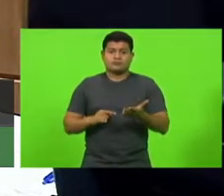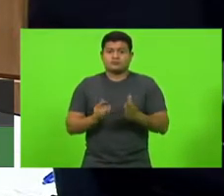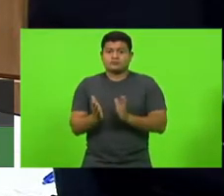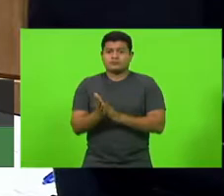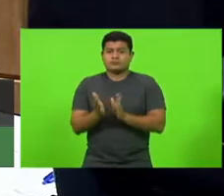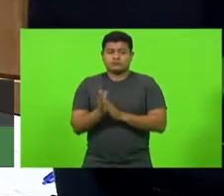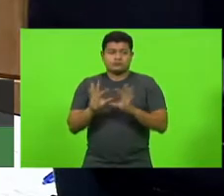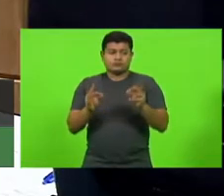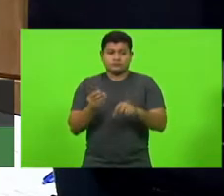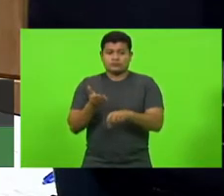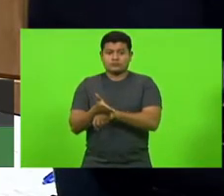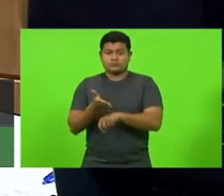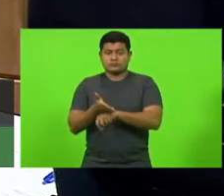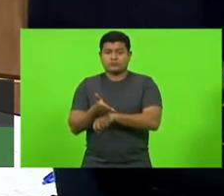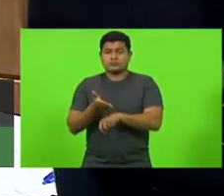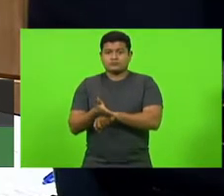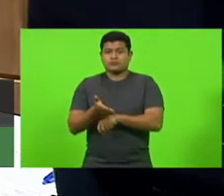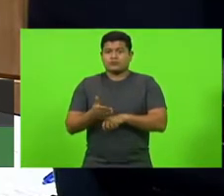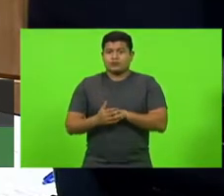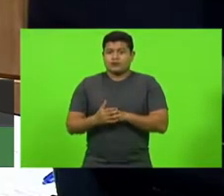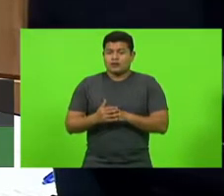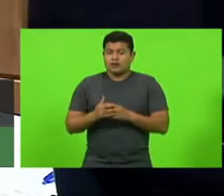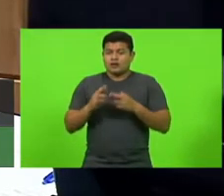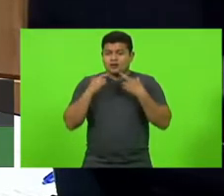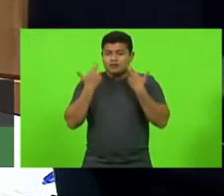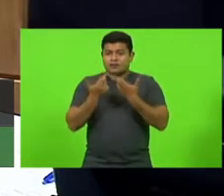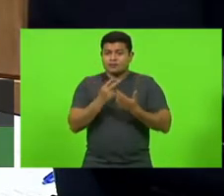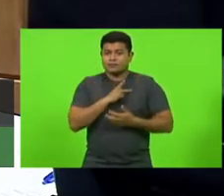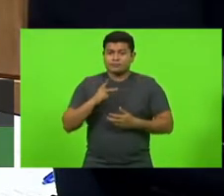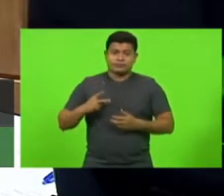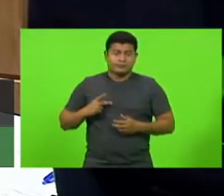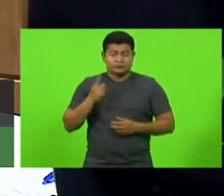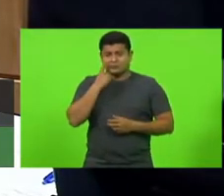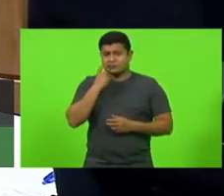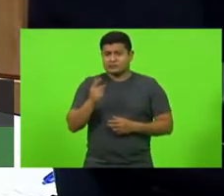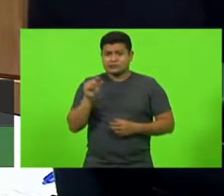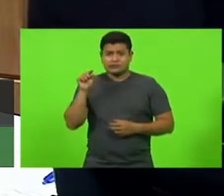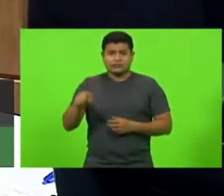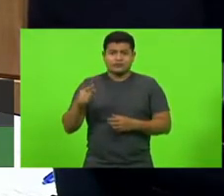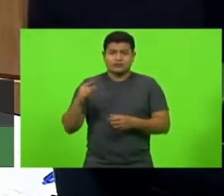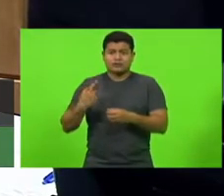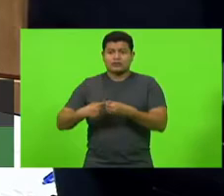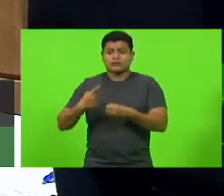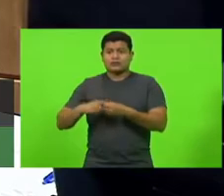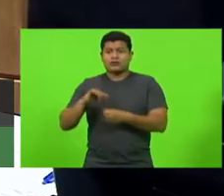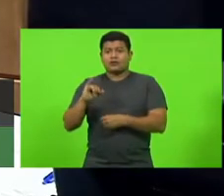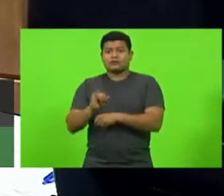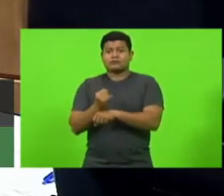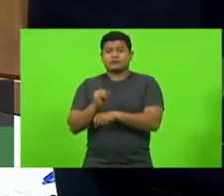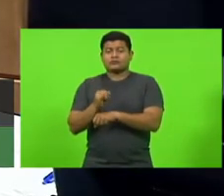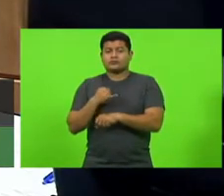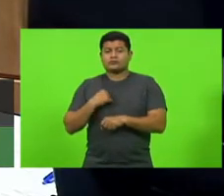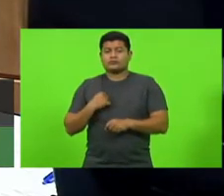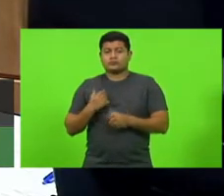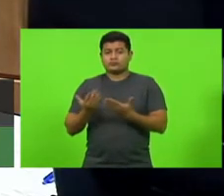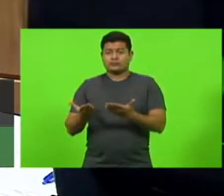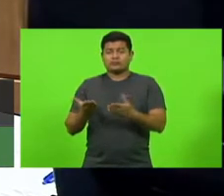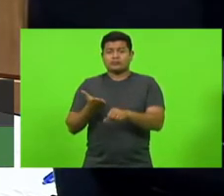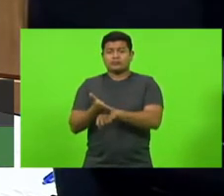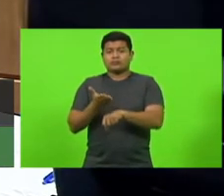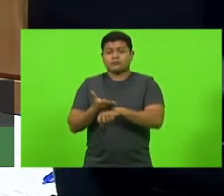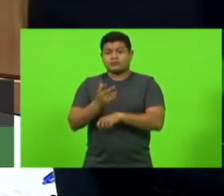participantes. Foi uma audiência pública muito interessante lá na cidade de Joinville, com a participação de vereadores, vice-prefeitos,